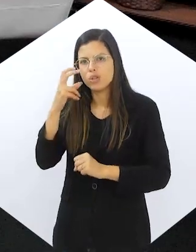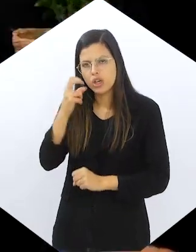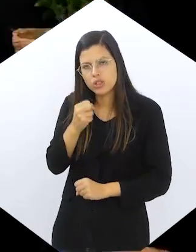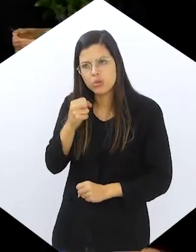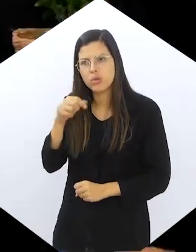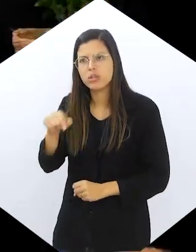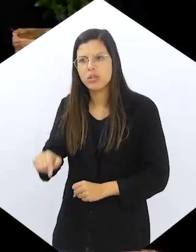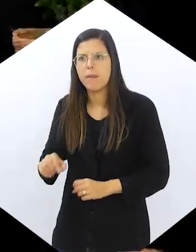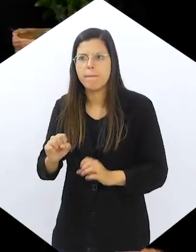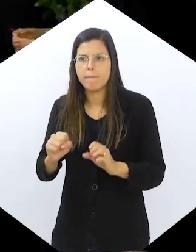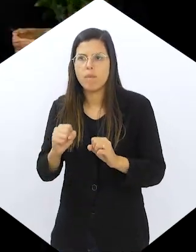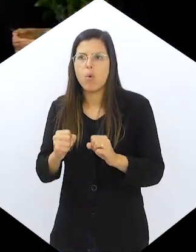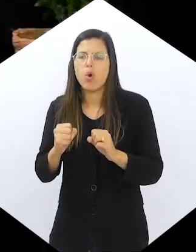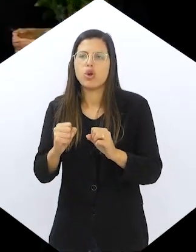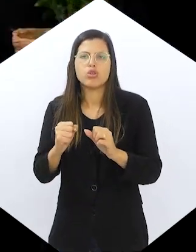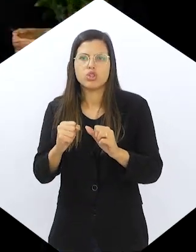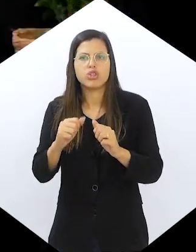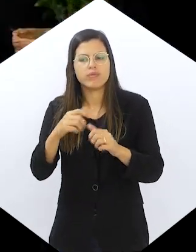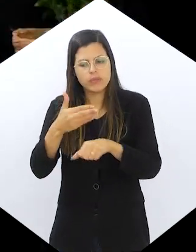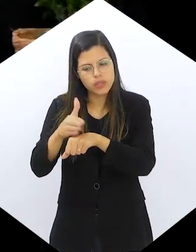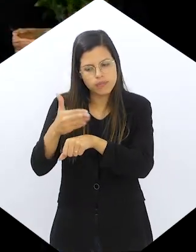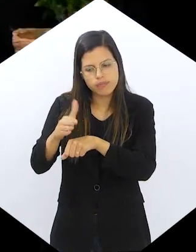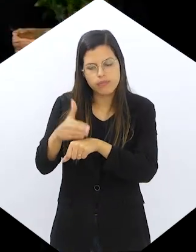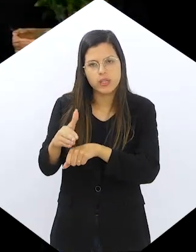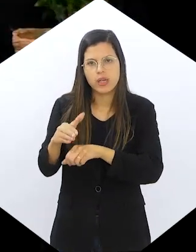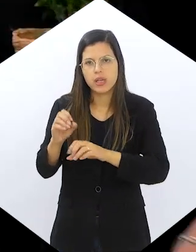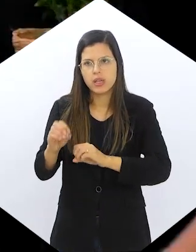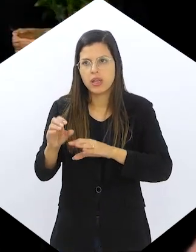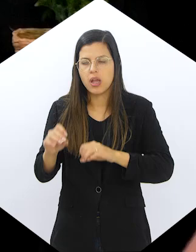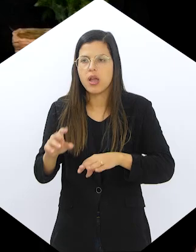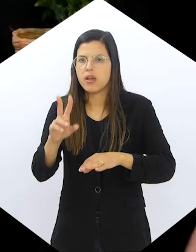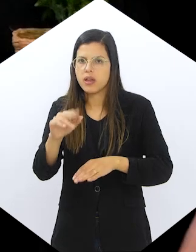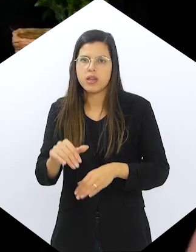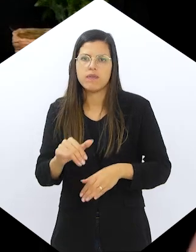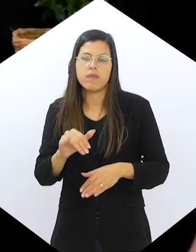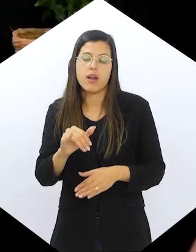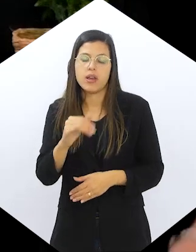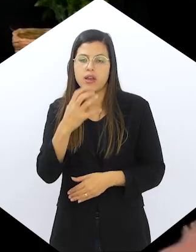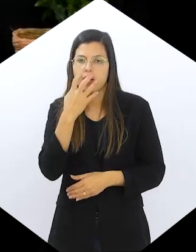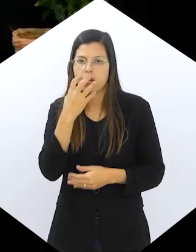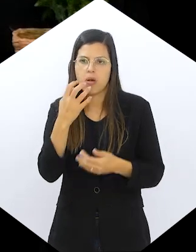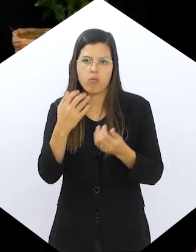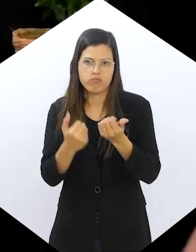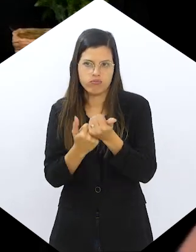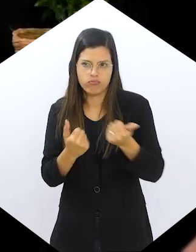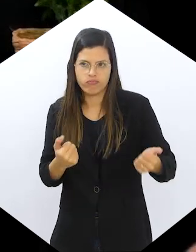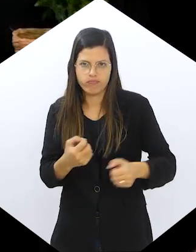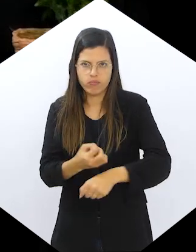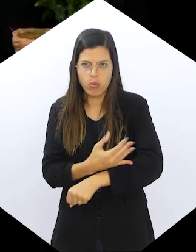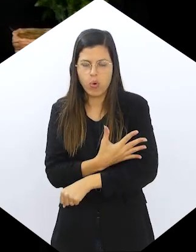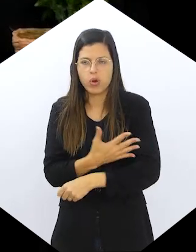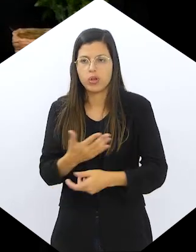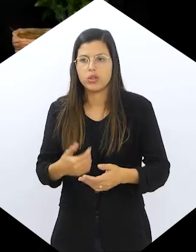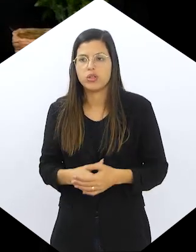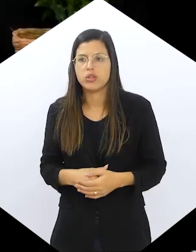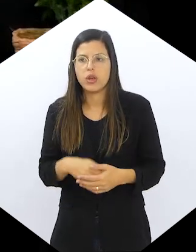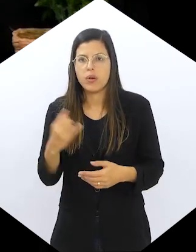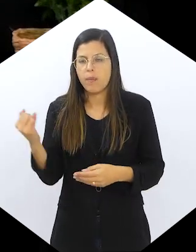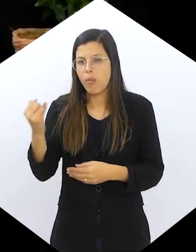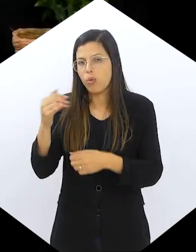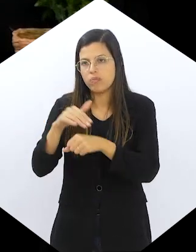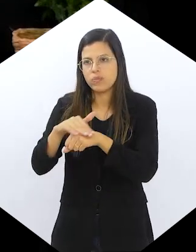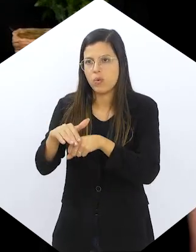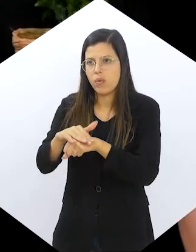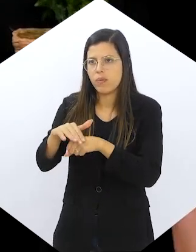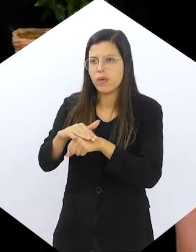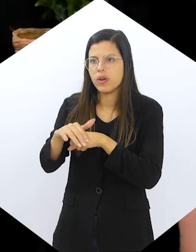pode virar adotado suporte. mesmo, ele pode virar suporte. Você pode treinar para ele virar um suporte. Assim, é sempre legal conversar com a pessoa que está cuidando daquele